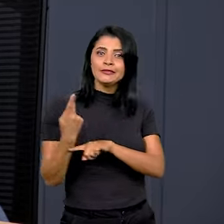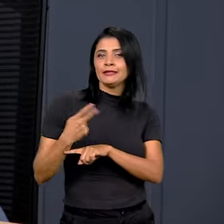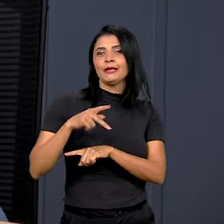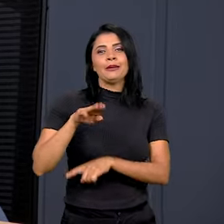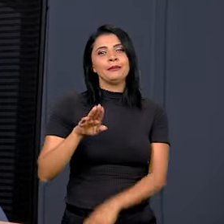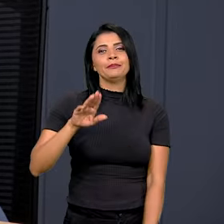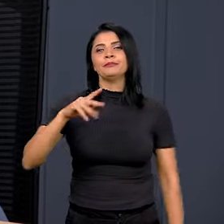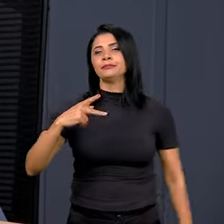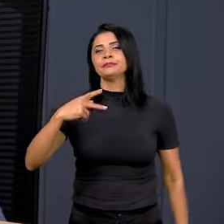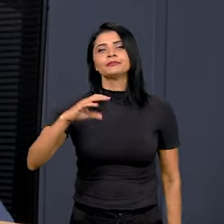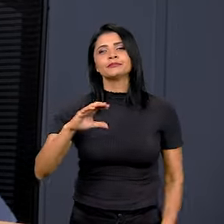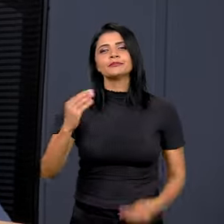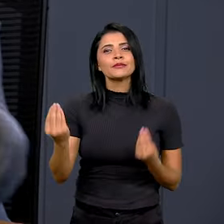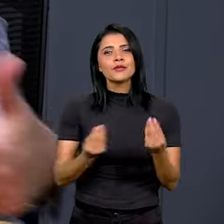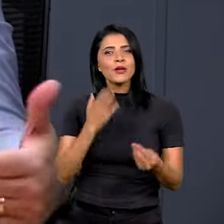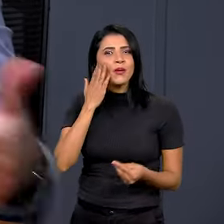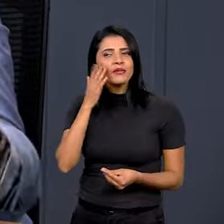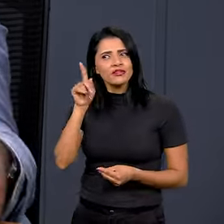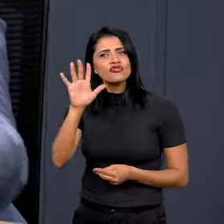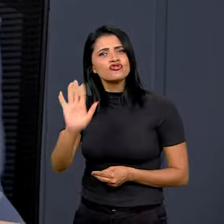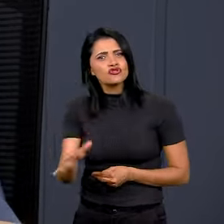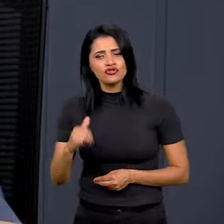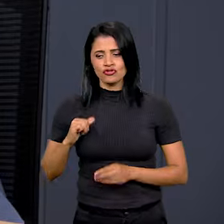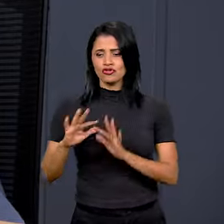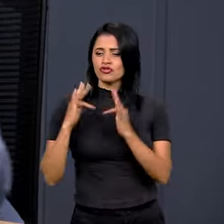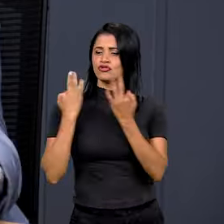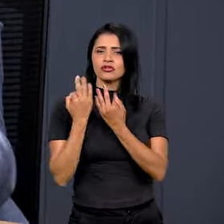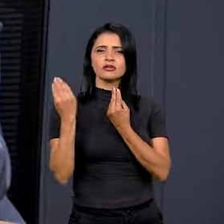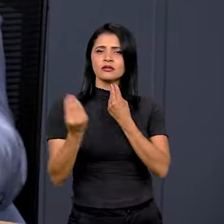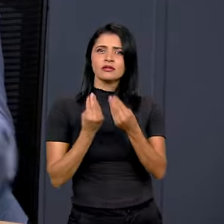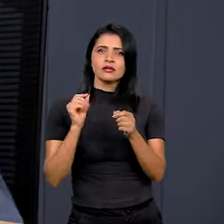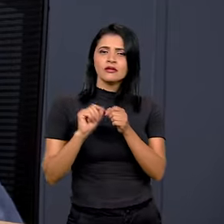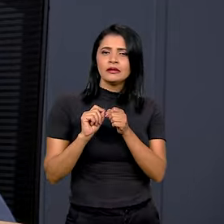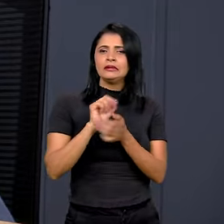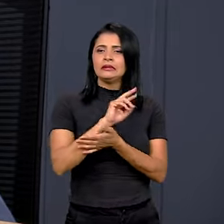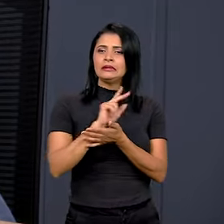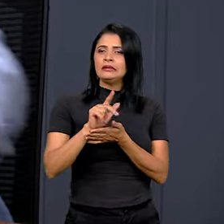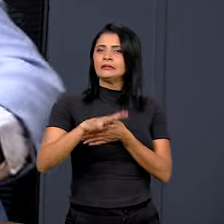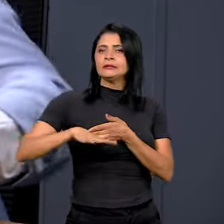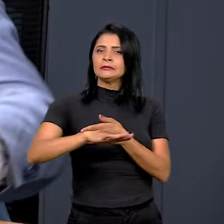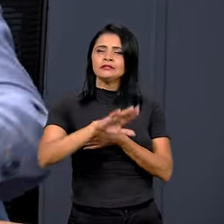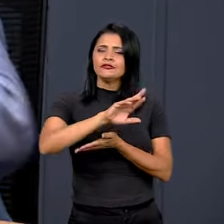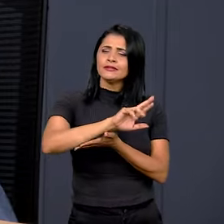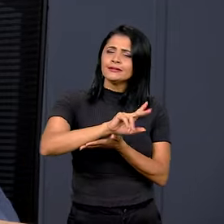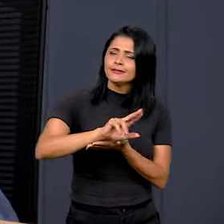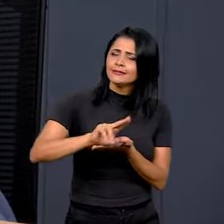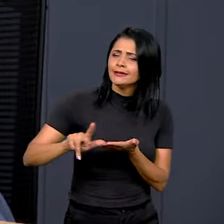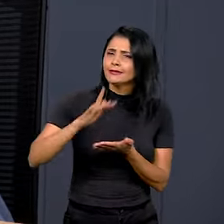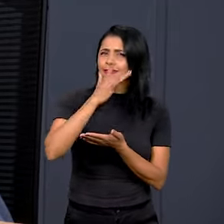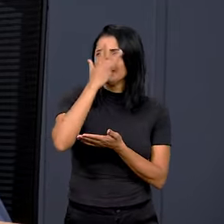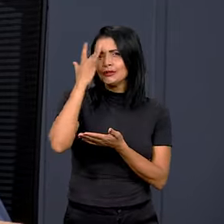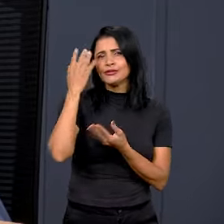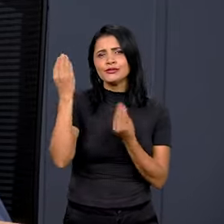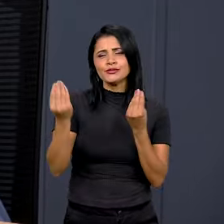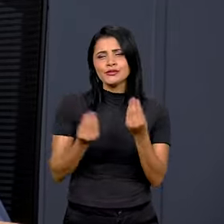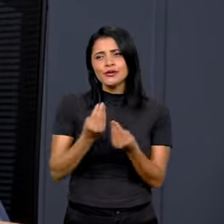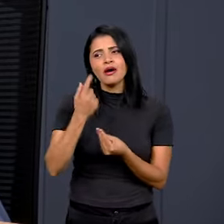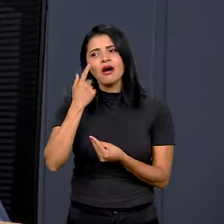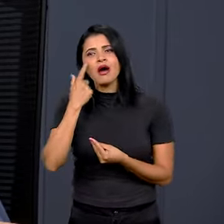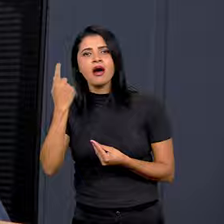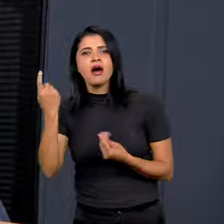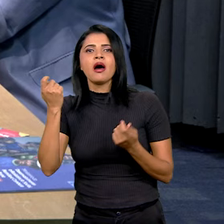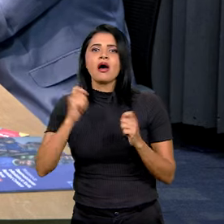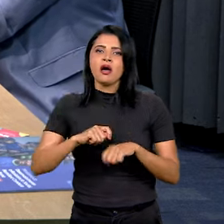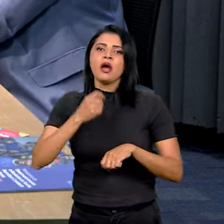benefício de pressão continuada como é que eu sei que ela precisa já tá recebendo bolsa família como é que eu faço em relação a todo esse espaço de uma diversidade de políticas públicas que vão